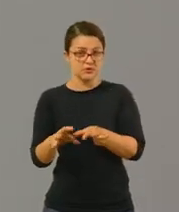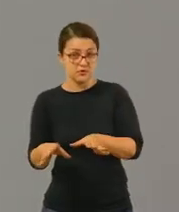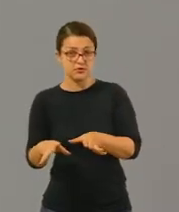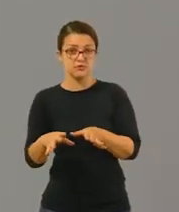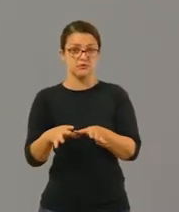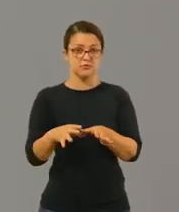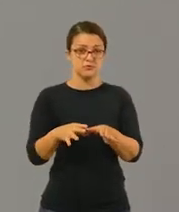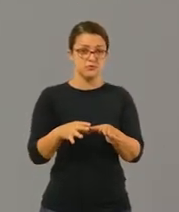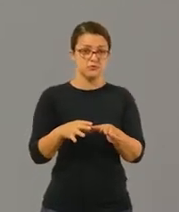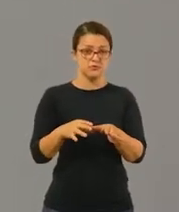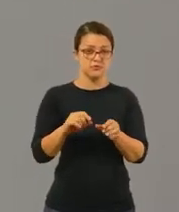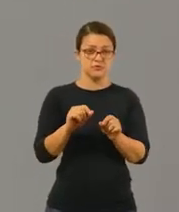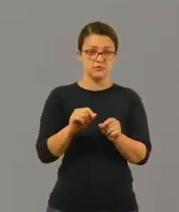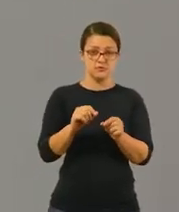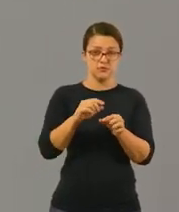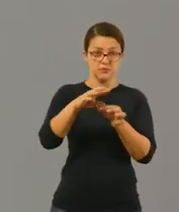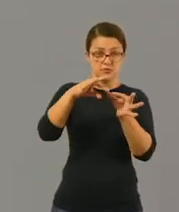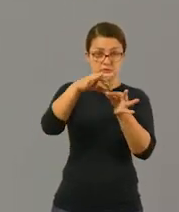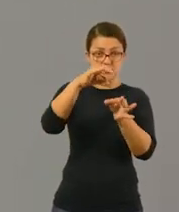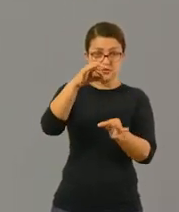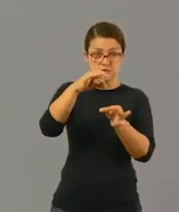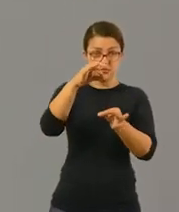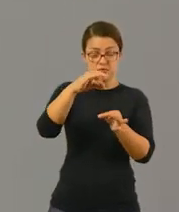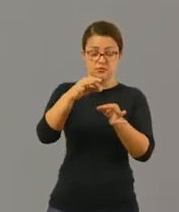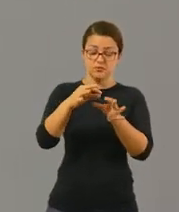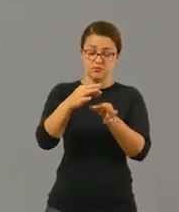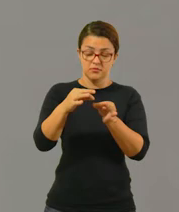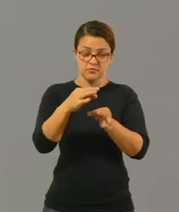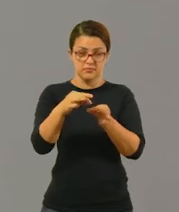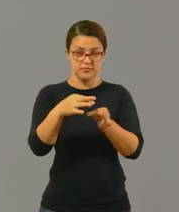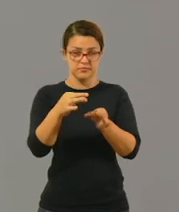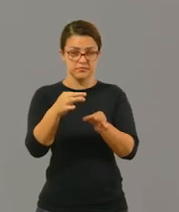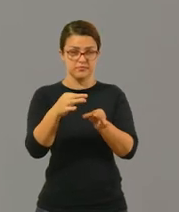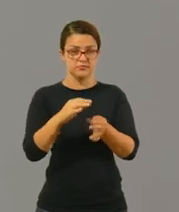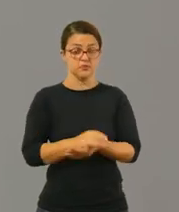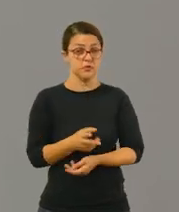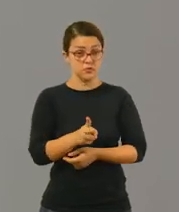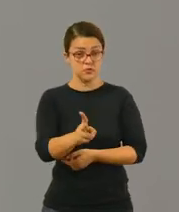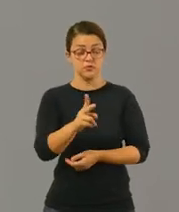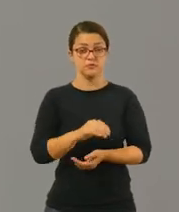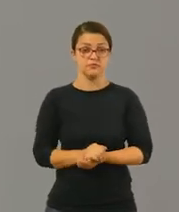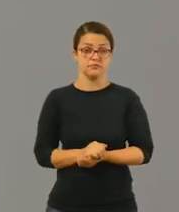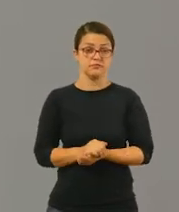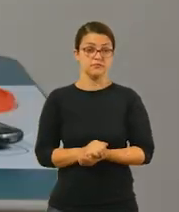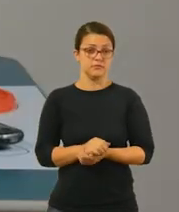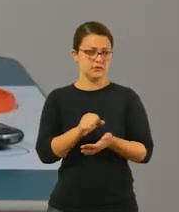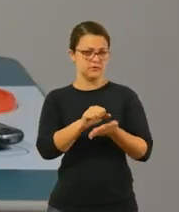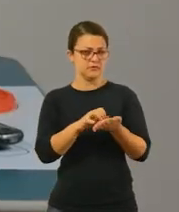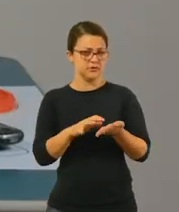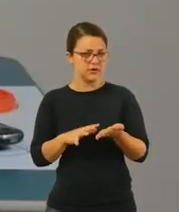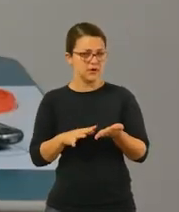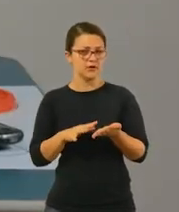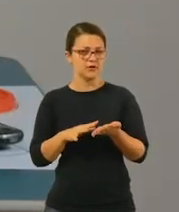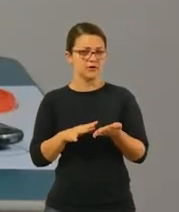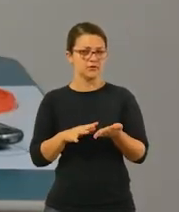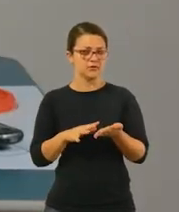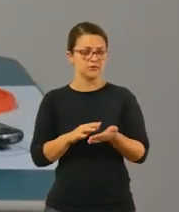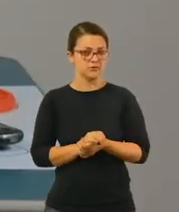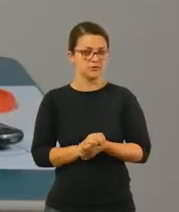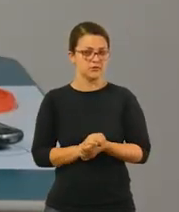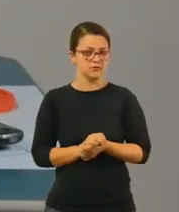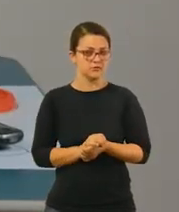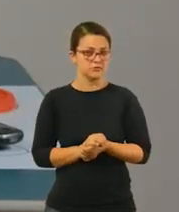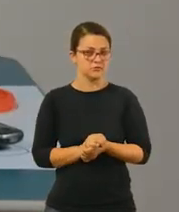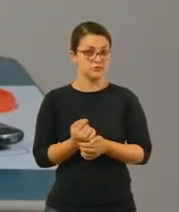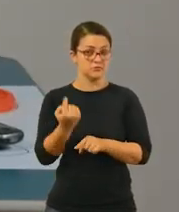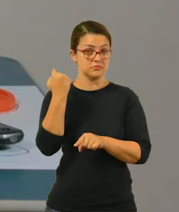brincando, deixa os dois materiais, dá um nozinho na ponta para não ficar espanadinho e ele conseguir continuar. Essa atividade é um pouquinho parecida